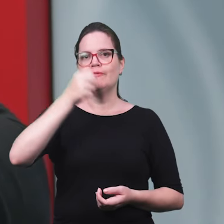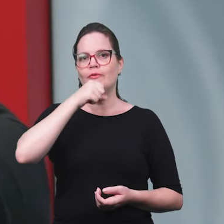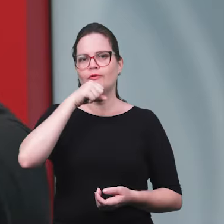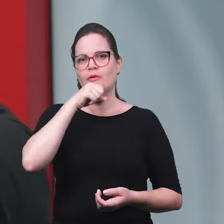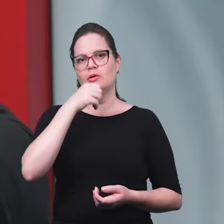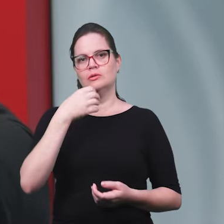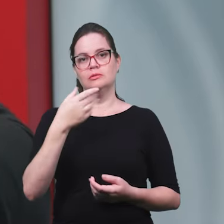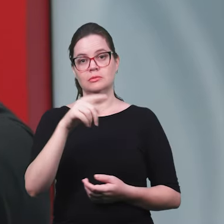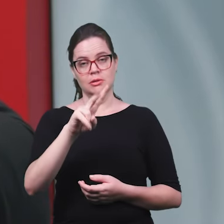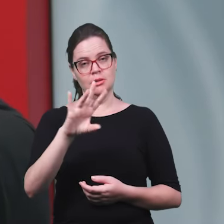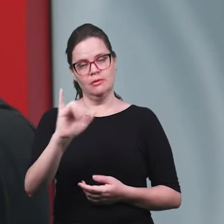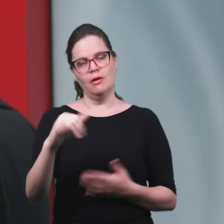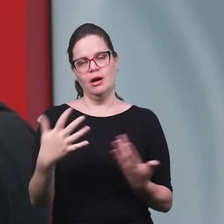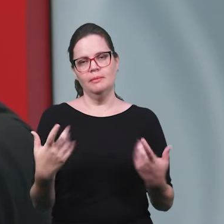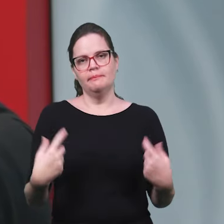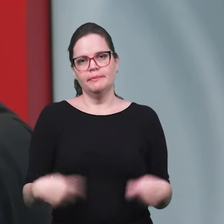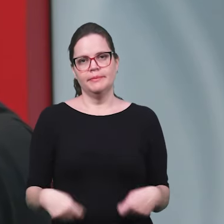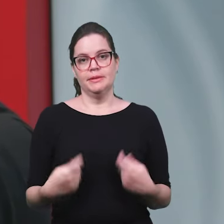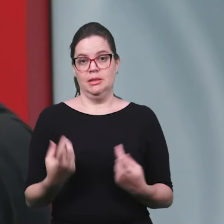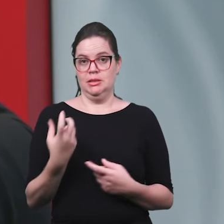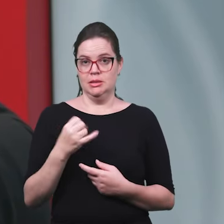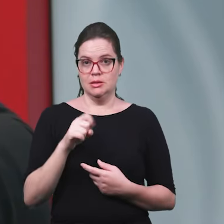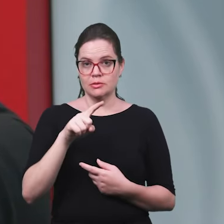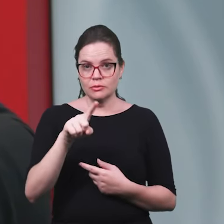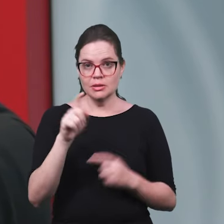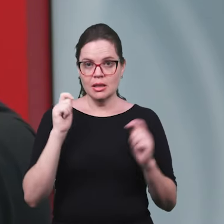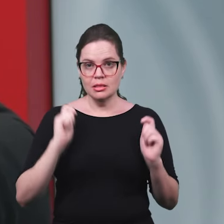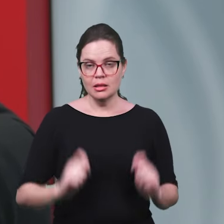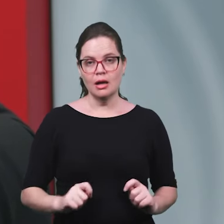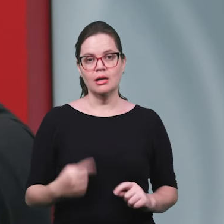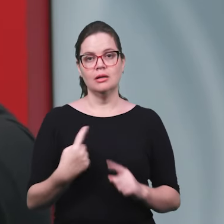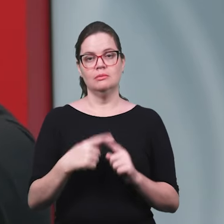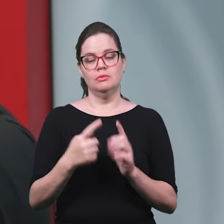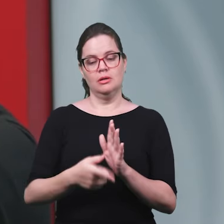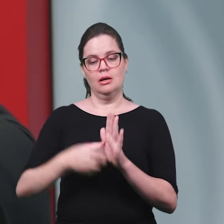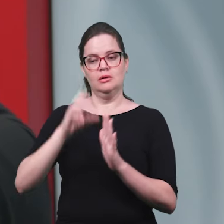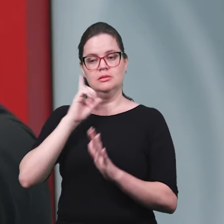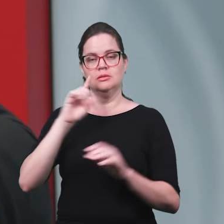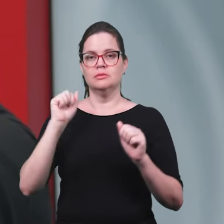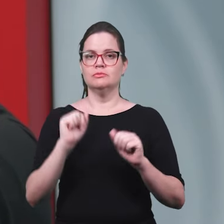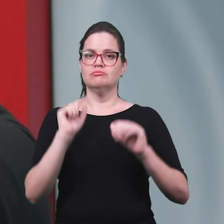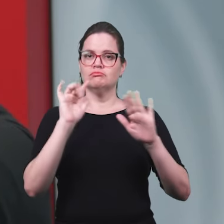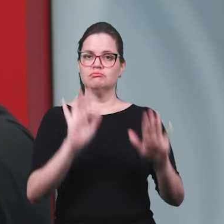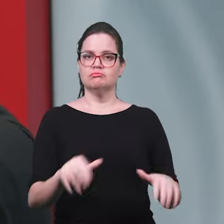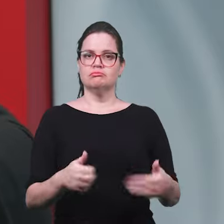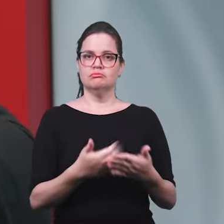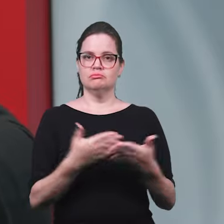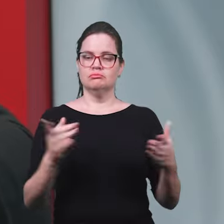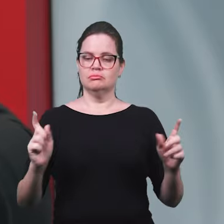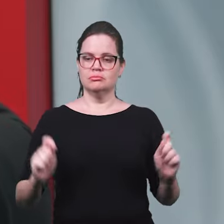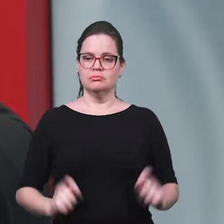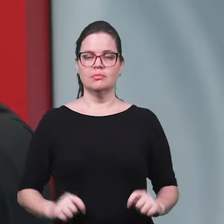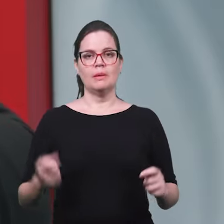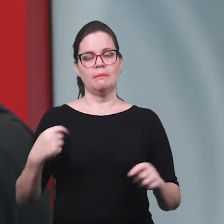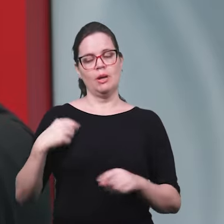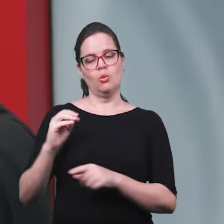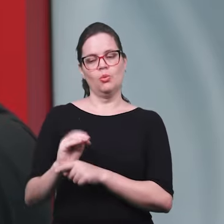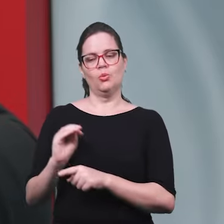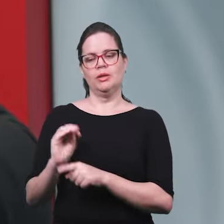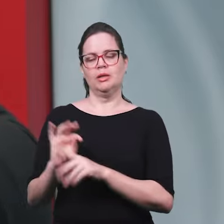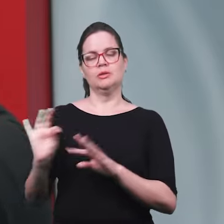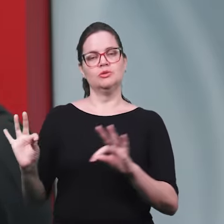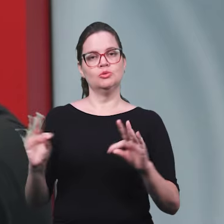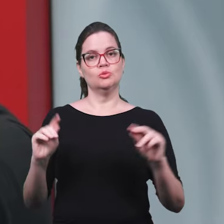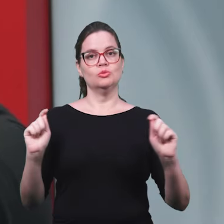saber que se você hoje tem essa condição, foi porque Deus te abençoou, foi porque Deus abriu as portas, porque Deus te capacitou